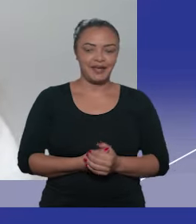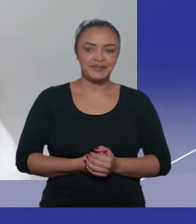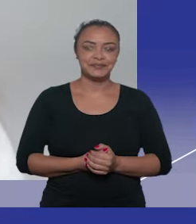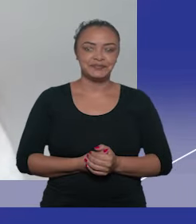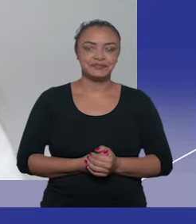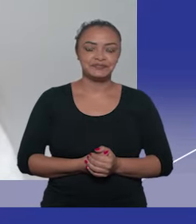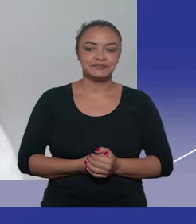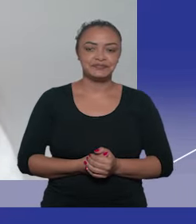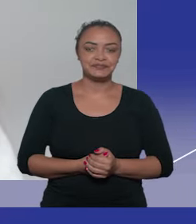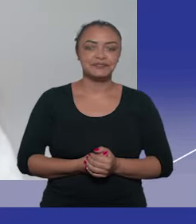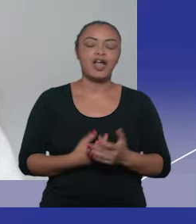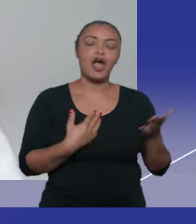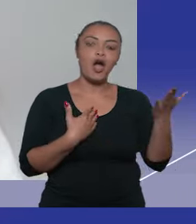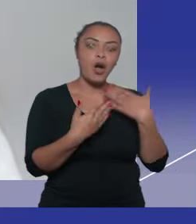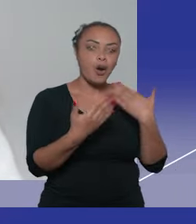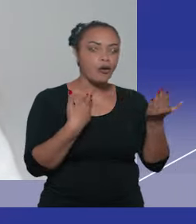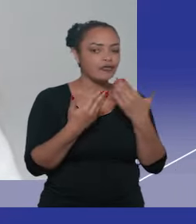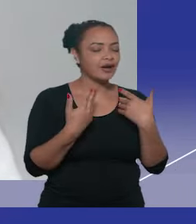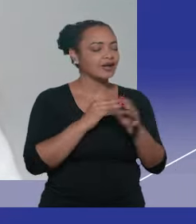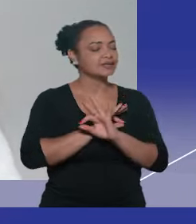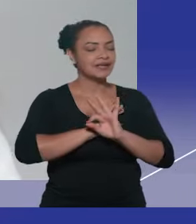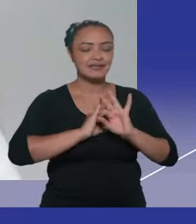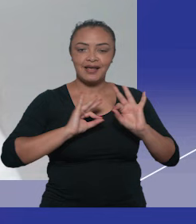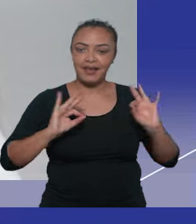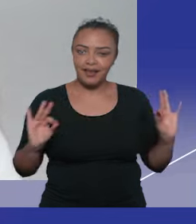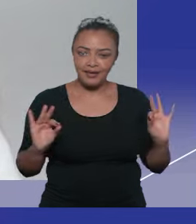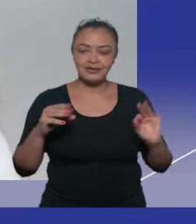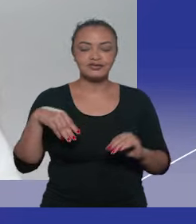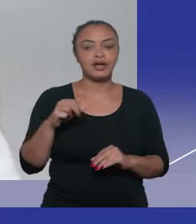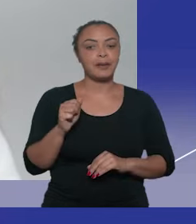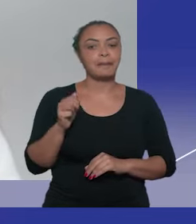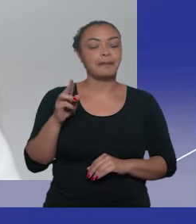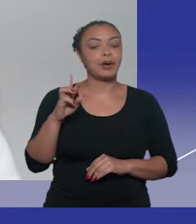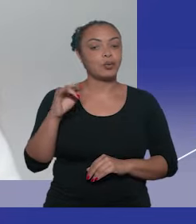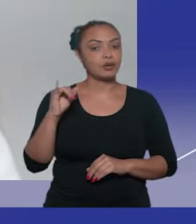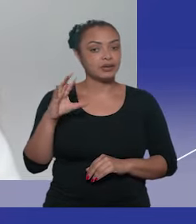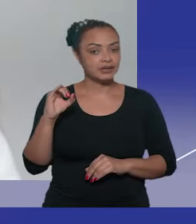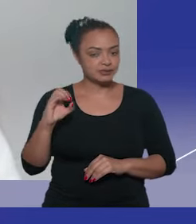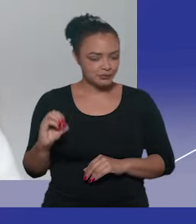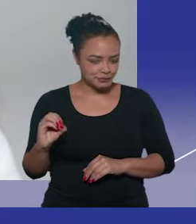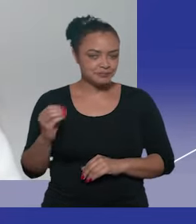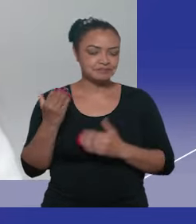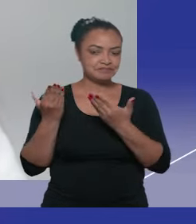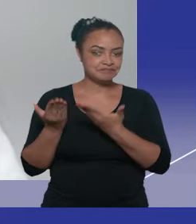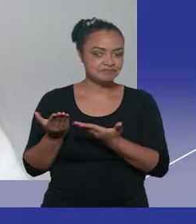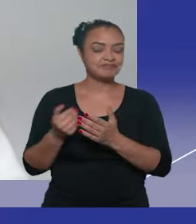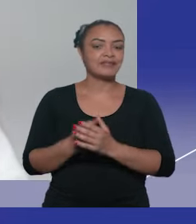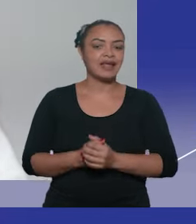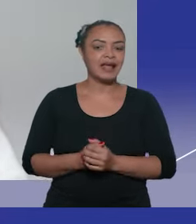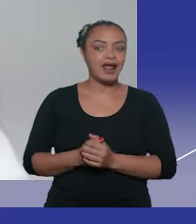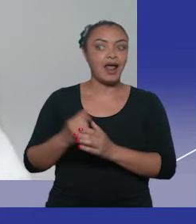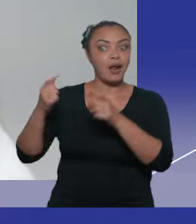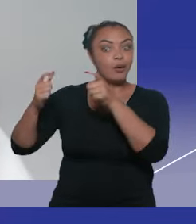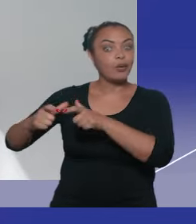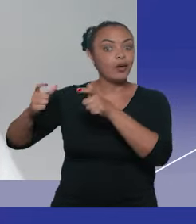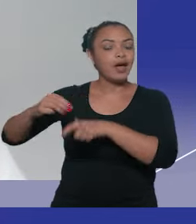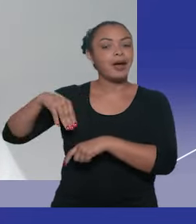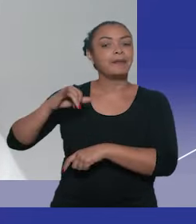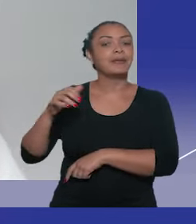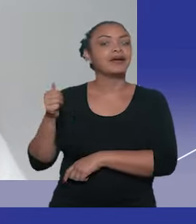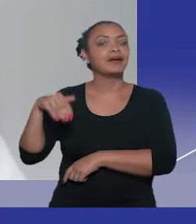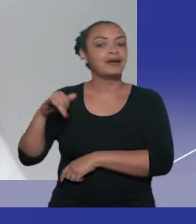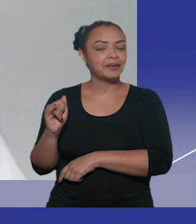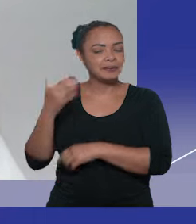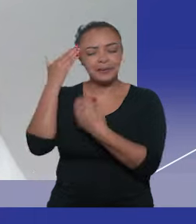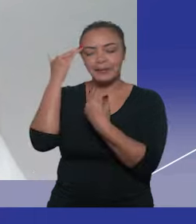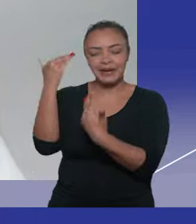finalmente mais uma conversa excelente. Maurício Cunha, que é o CIO do Bradesco Investments em Miami.